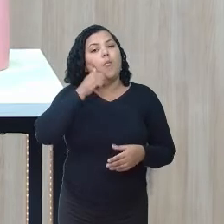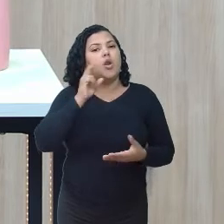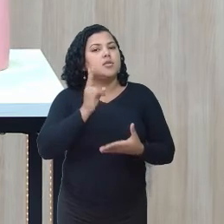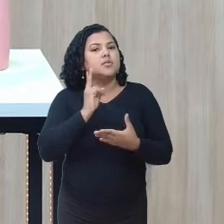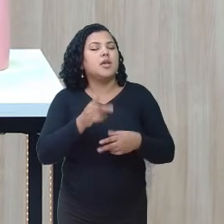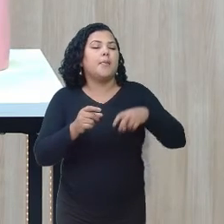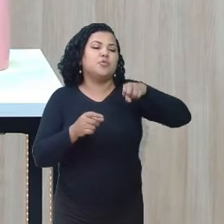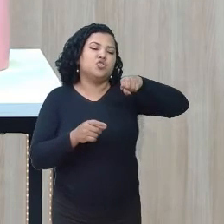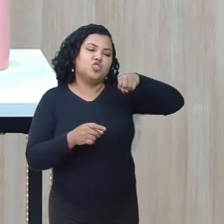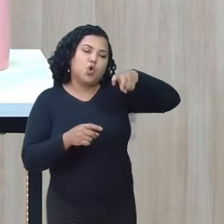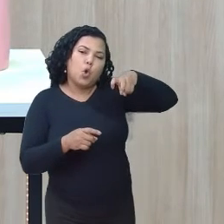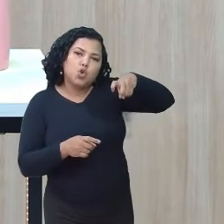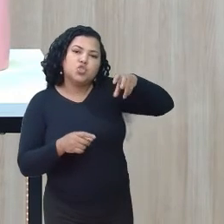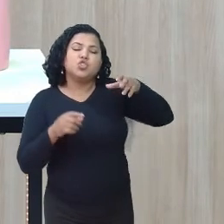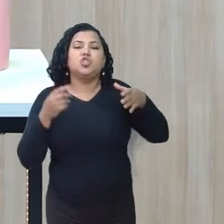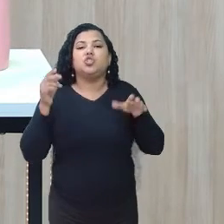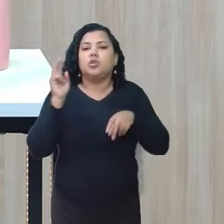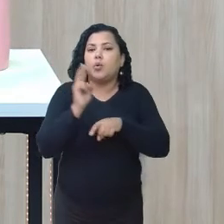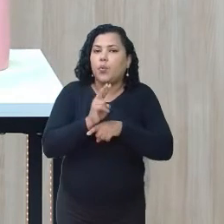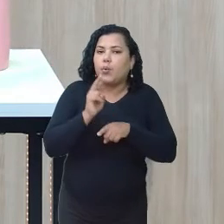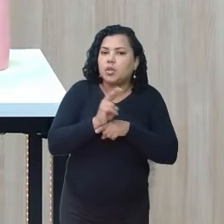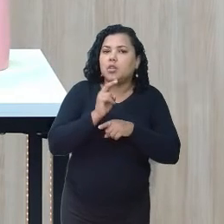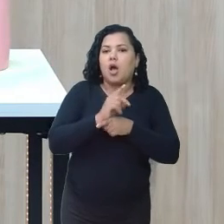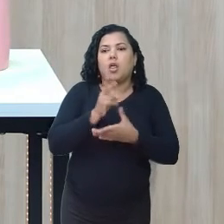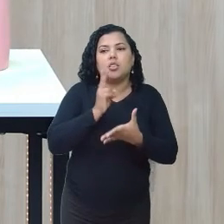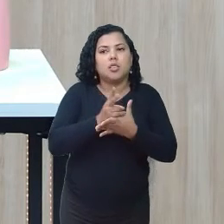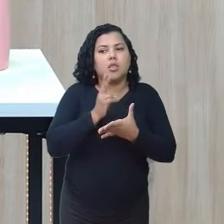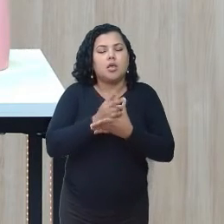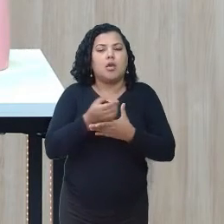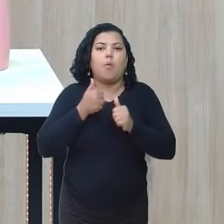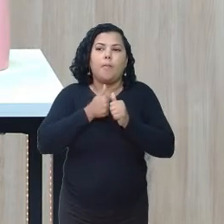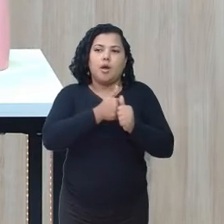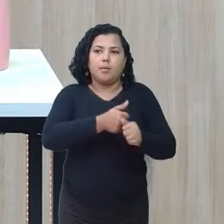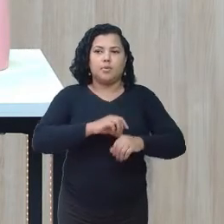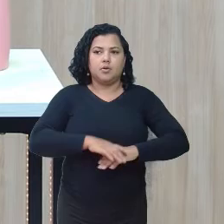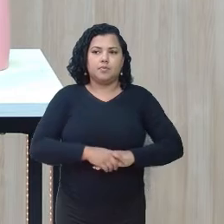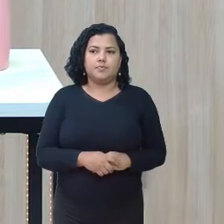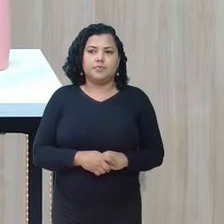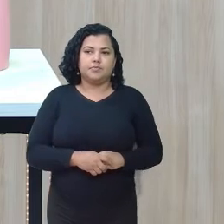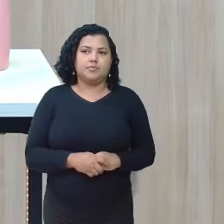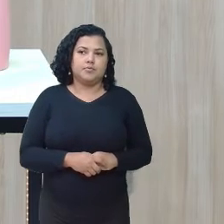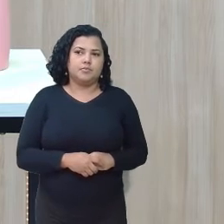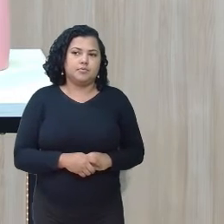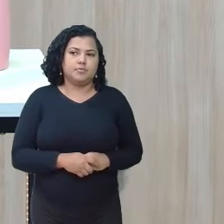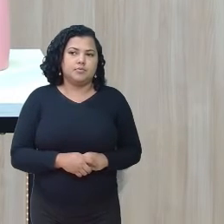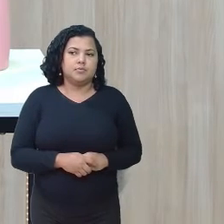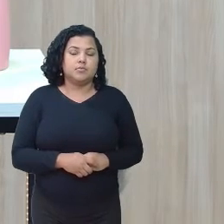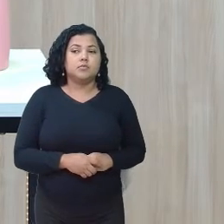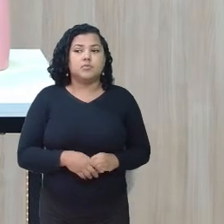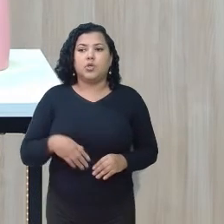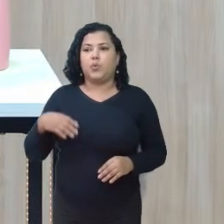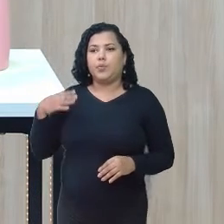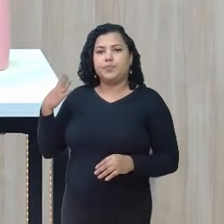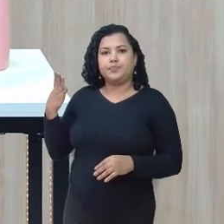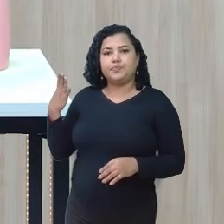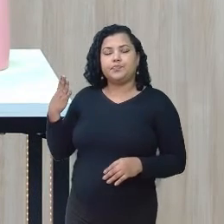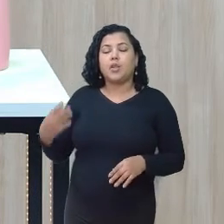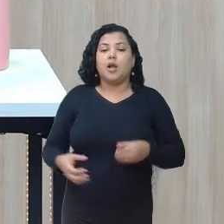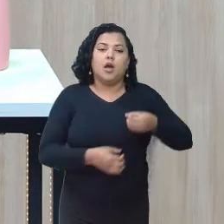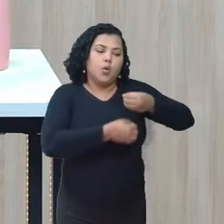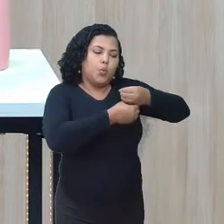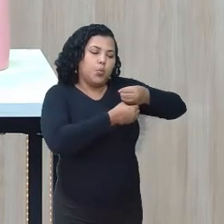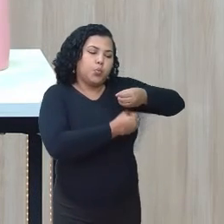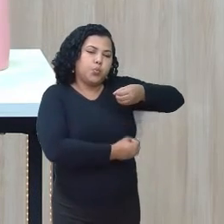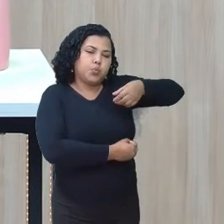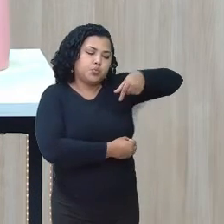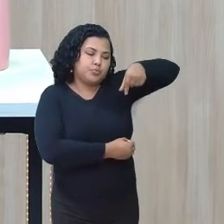fazer a prevenção, fazer todo um acompanhamento. Aqui vamos ver a vagina. O que é a vagina